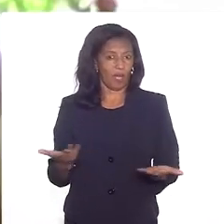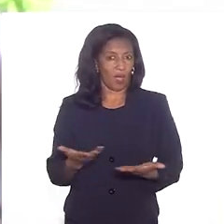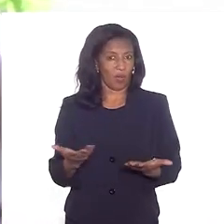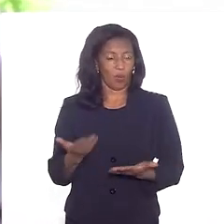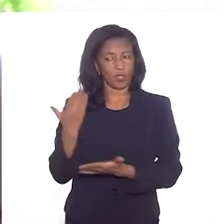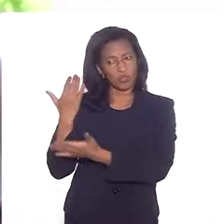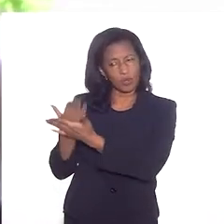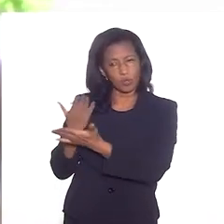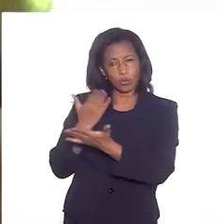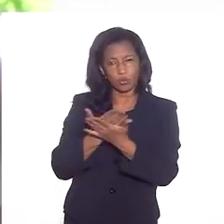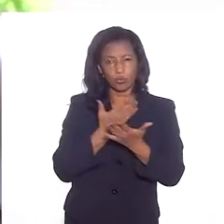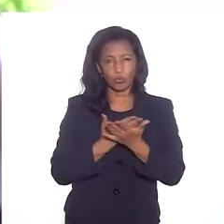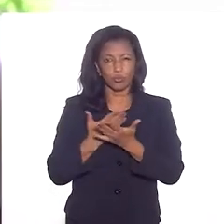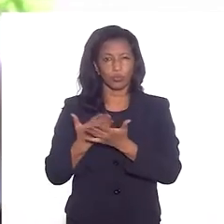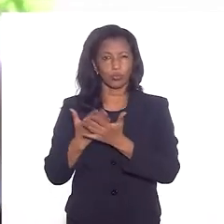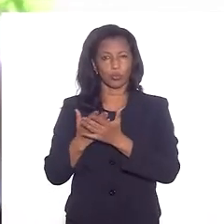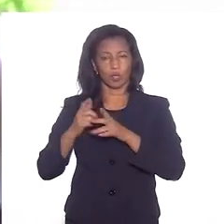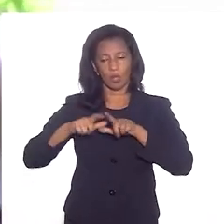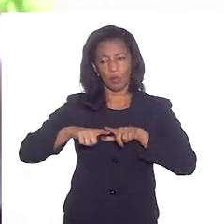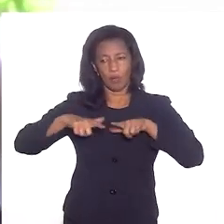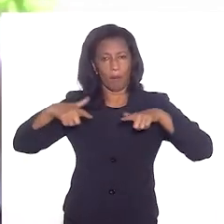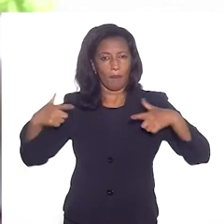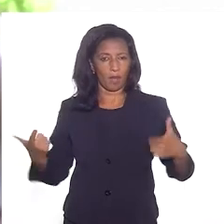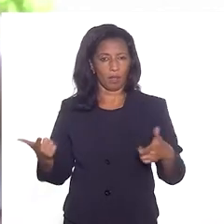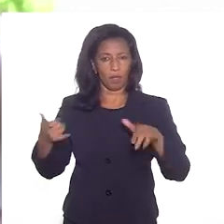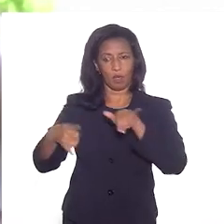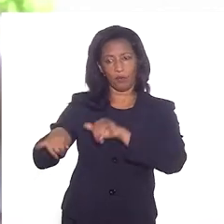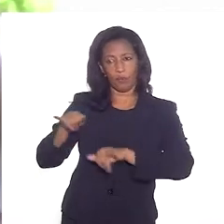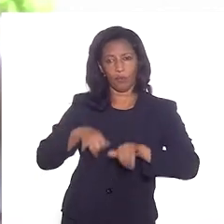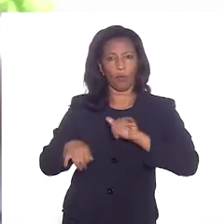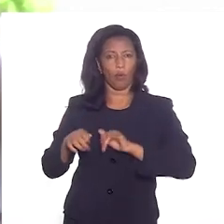Então, esse ano estou estudando para fazer